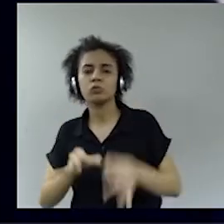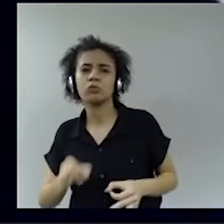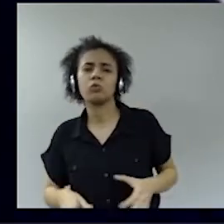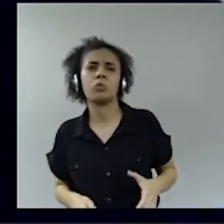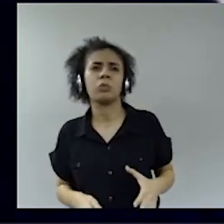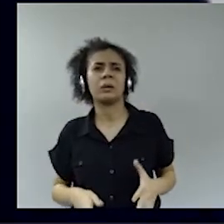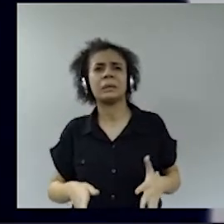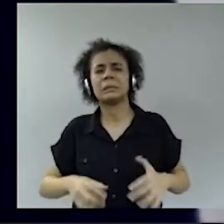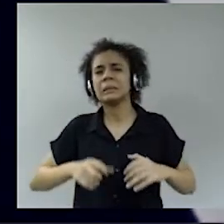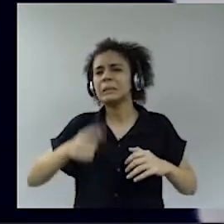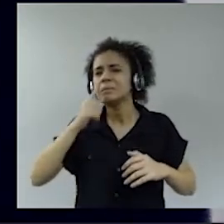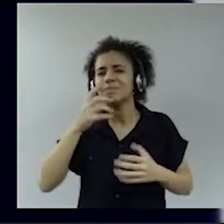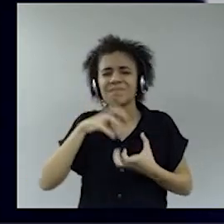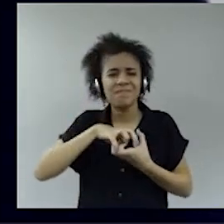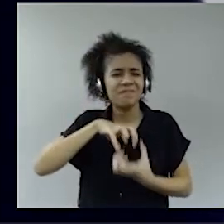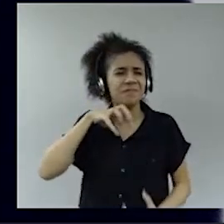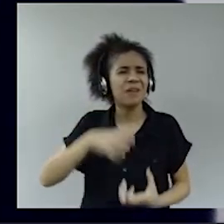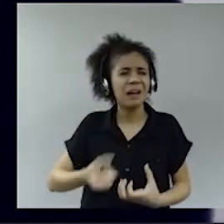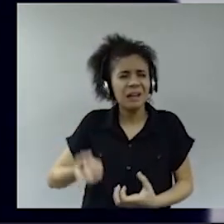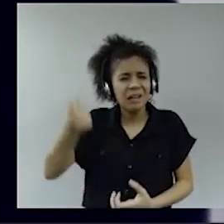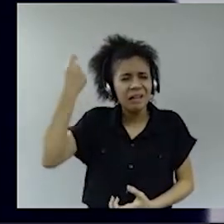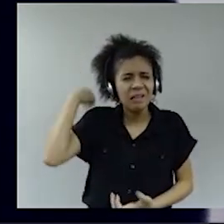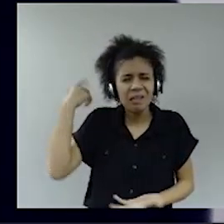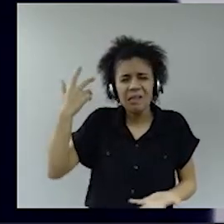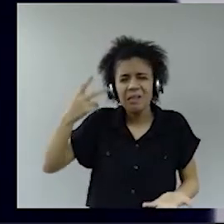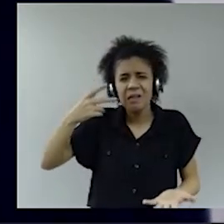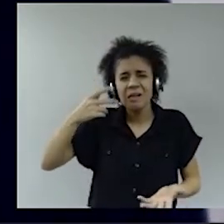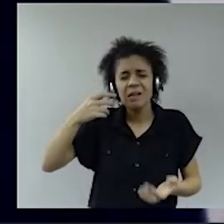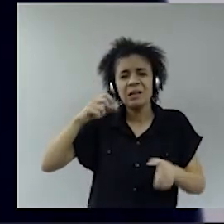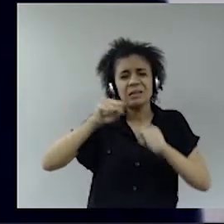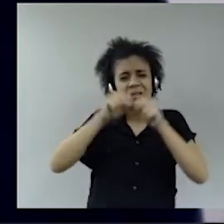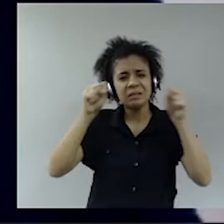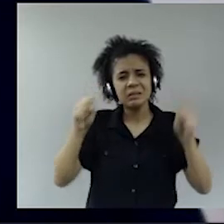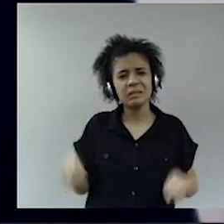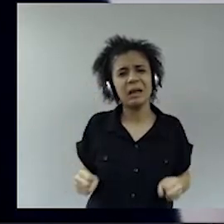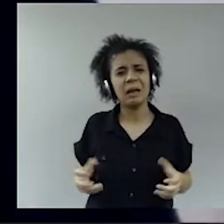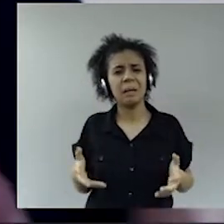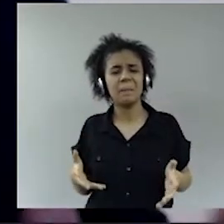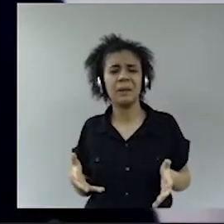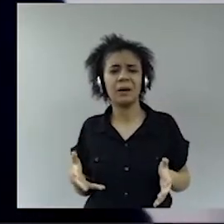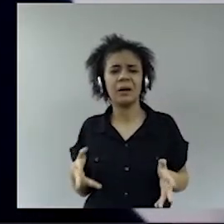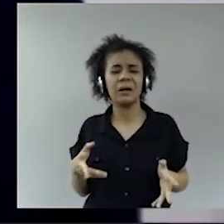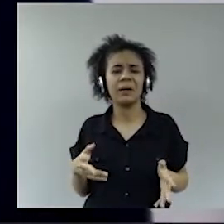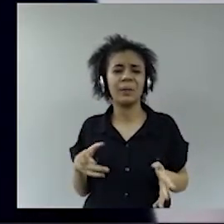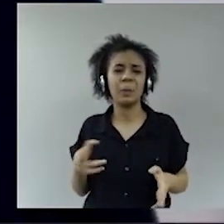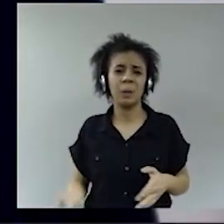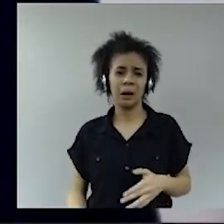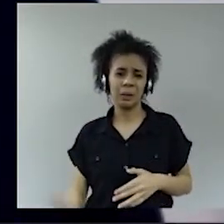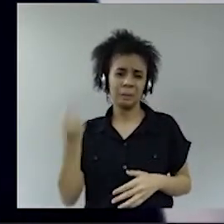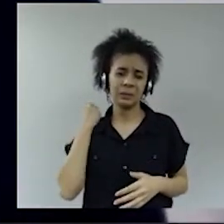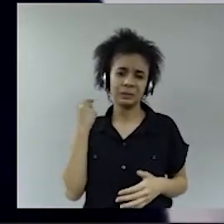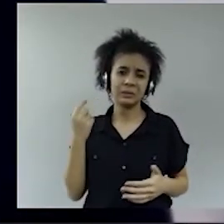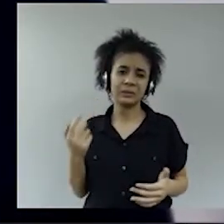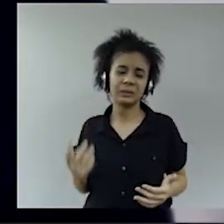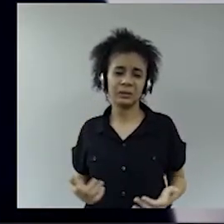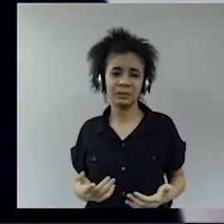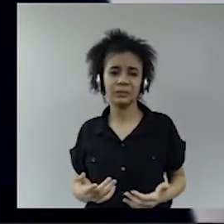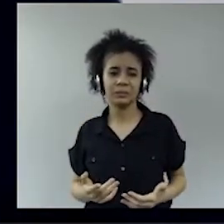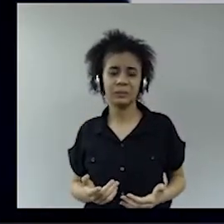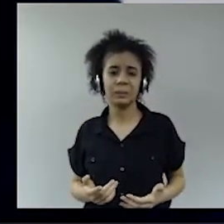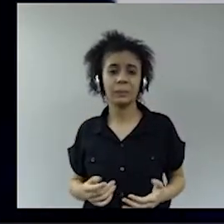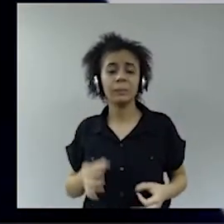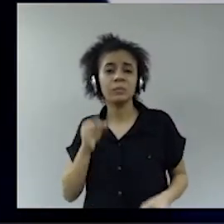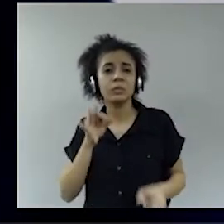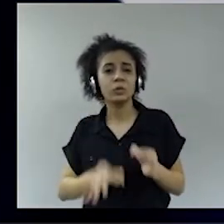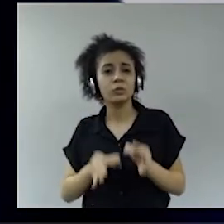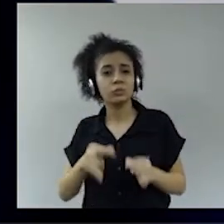arcaico e complexo sistema de quisitação, como era no passado. O